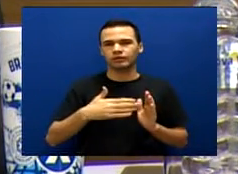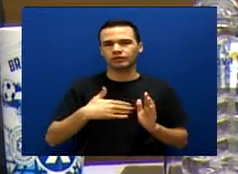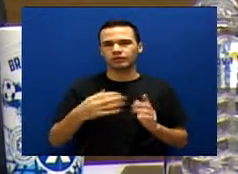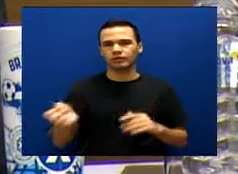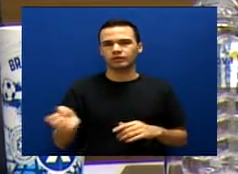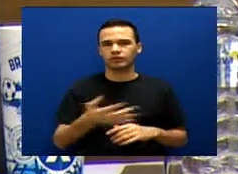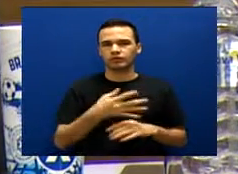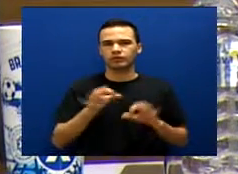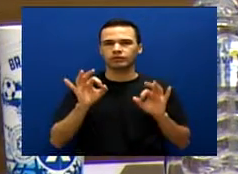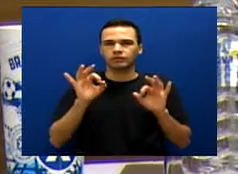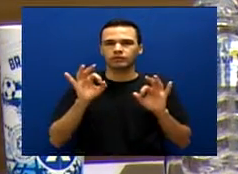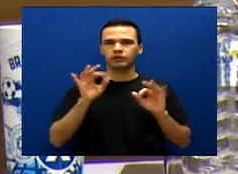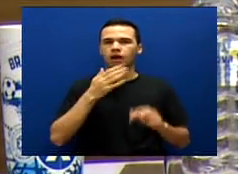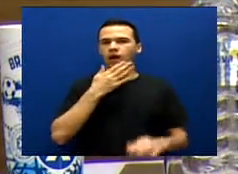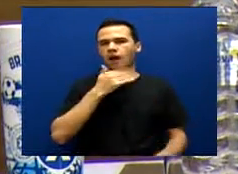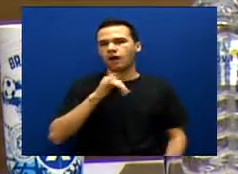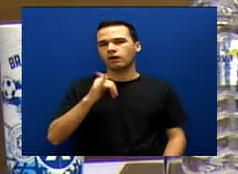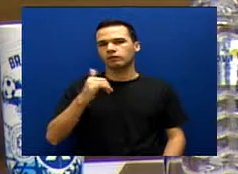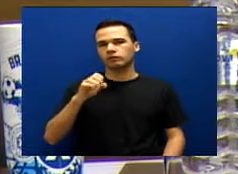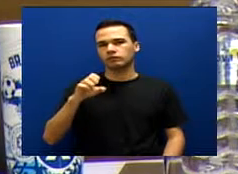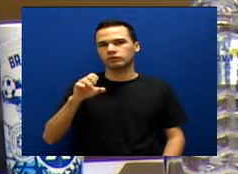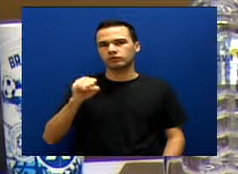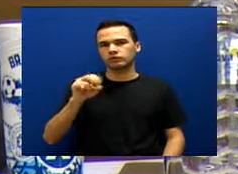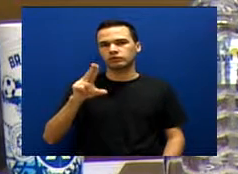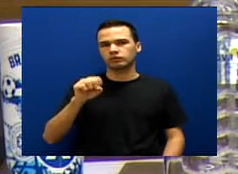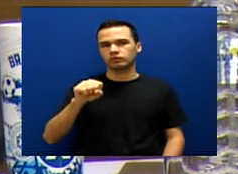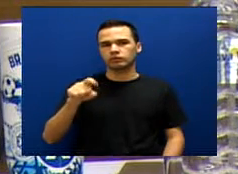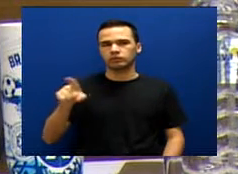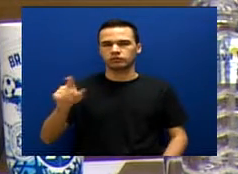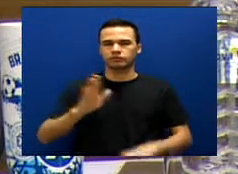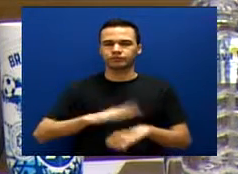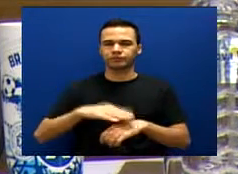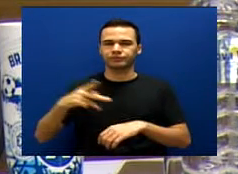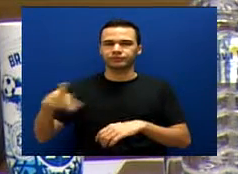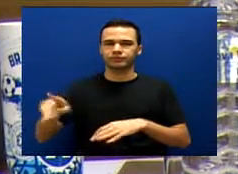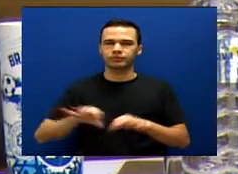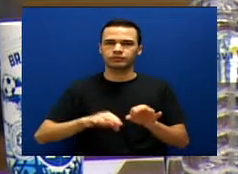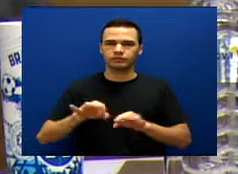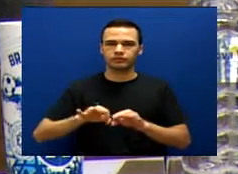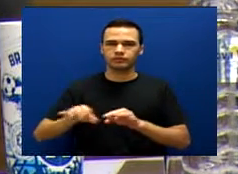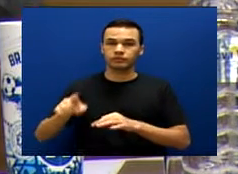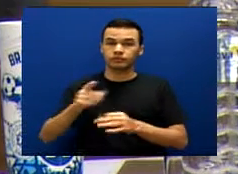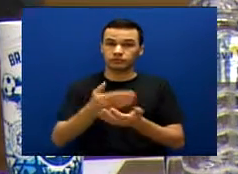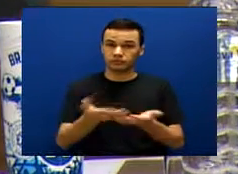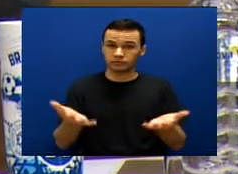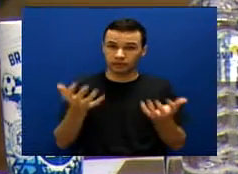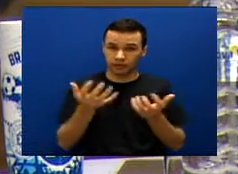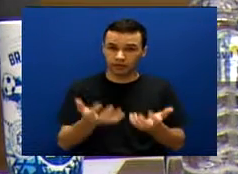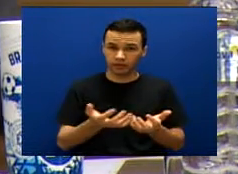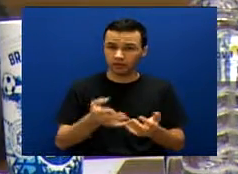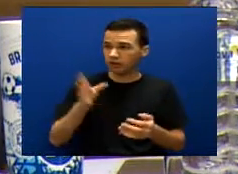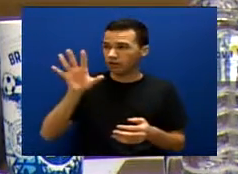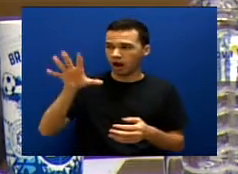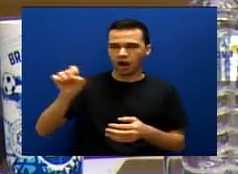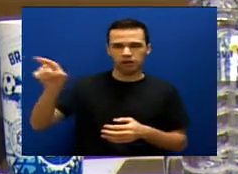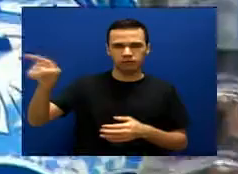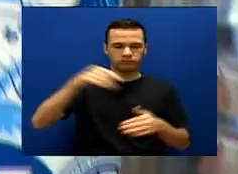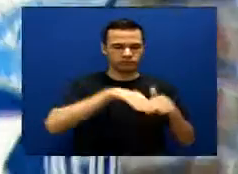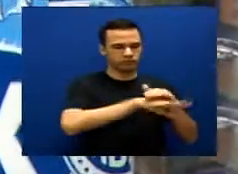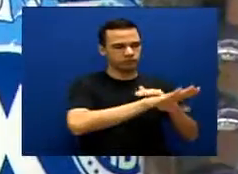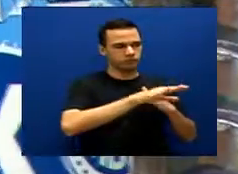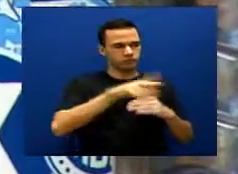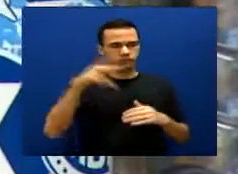encartado, que o Jesus Vicente preparou esse material aí para todos nós aqui que quiser adquirir, que gosta de São Bento, guardar aí no